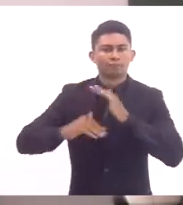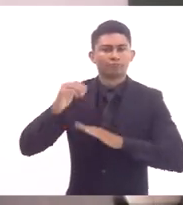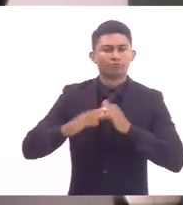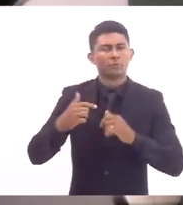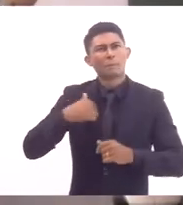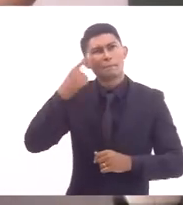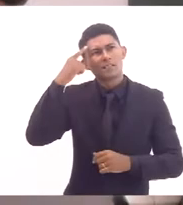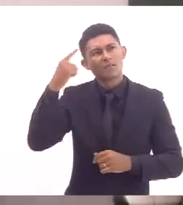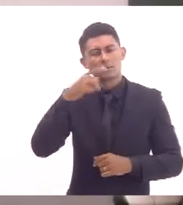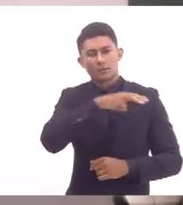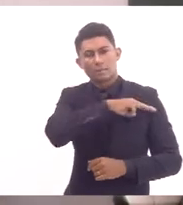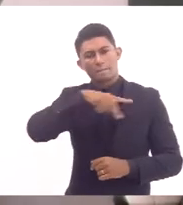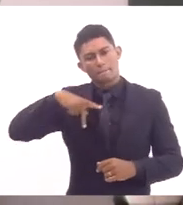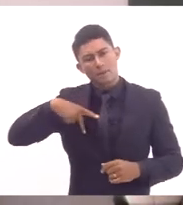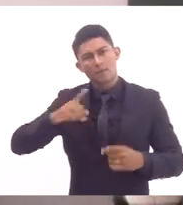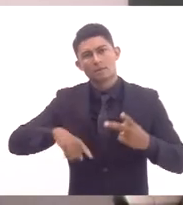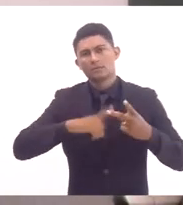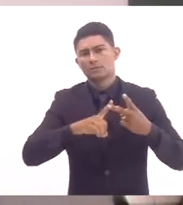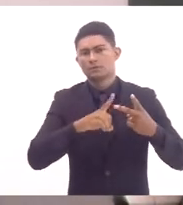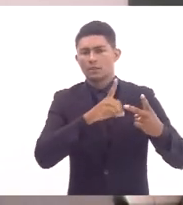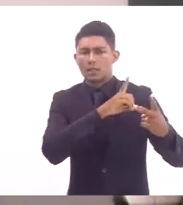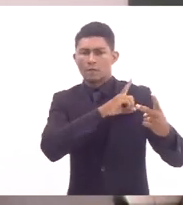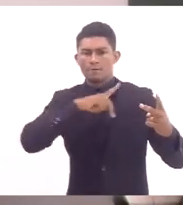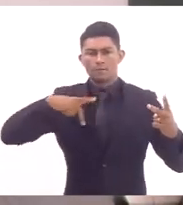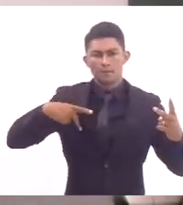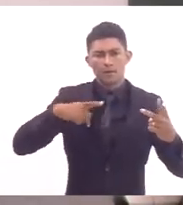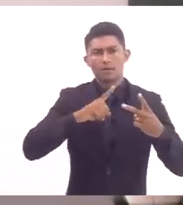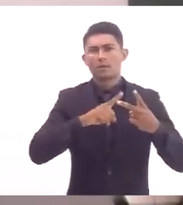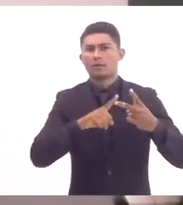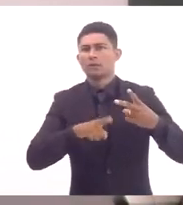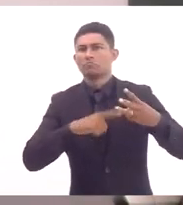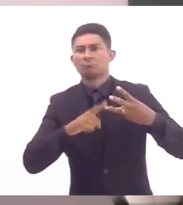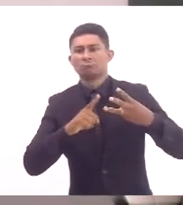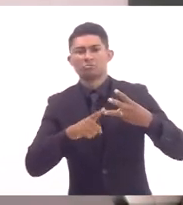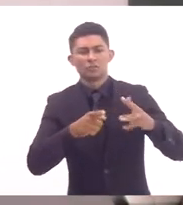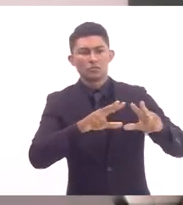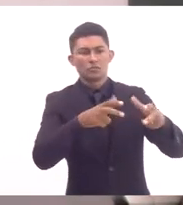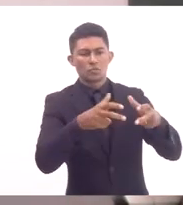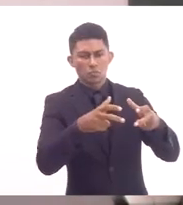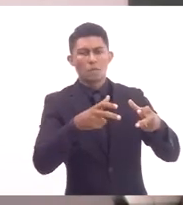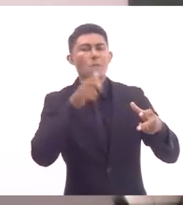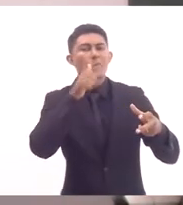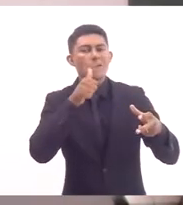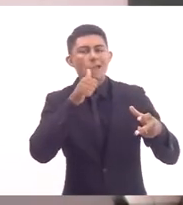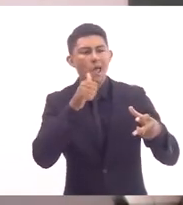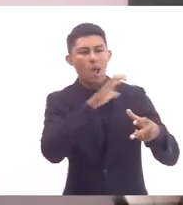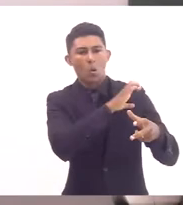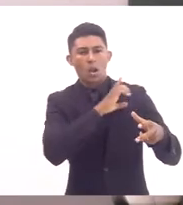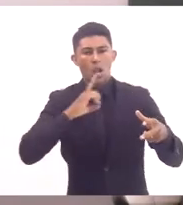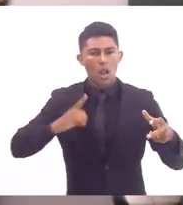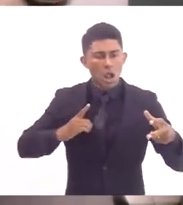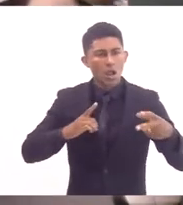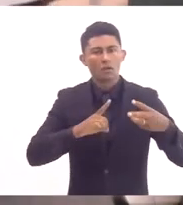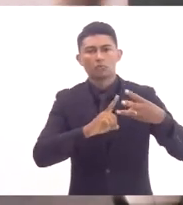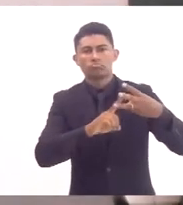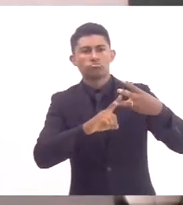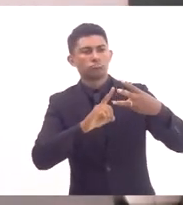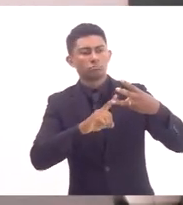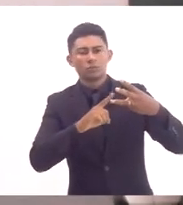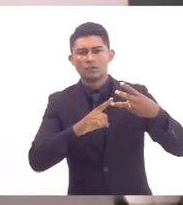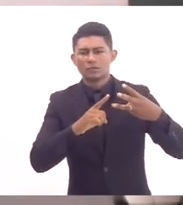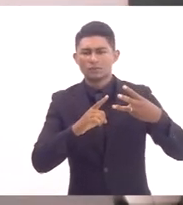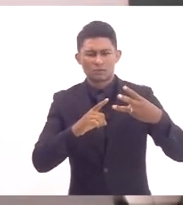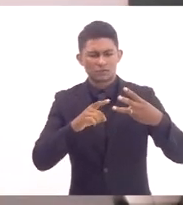Defensoria Pública coordenação dos comitês de mulheres de como se isso pudesse andar